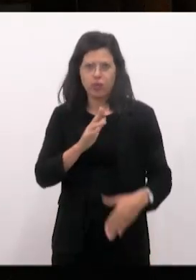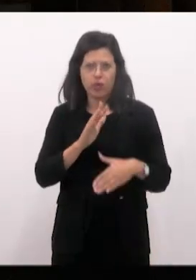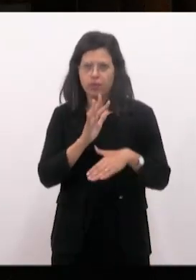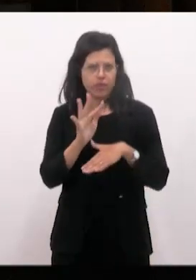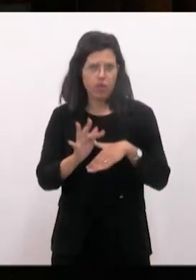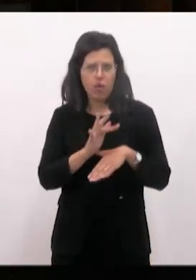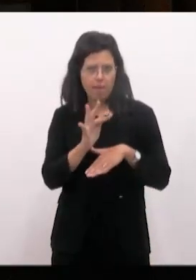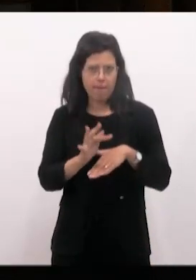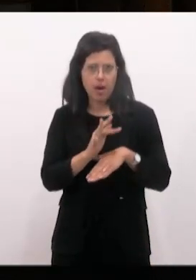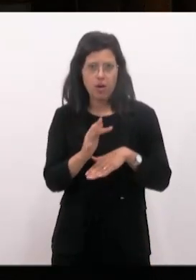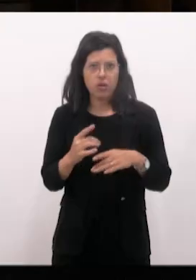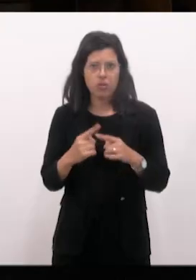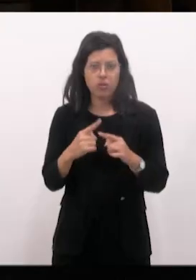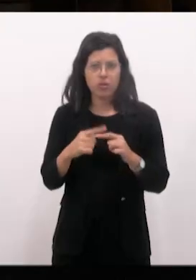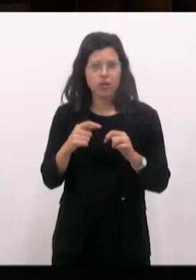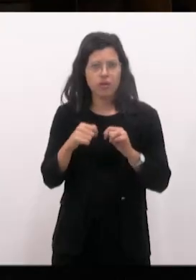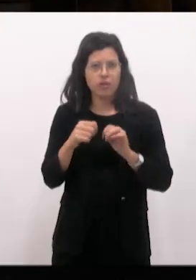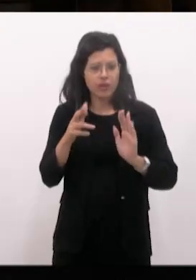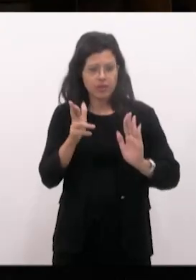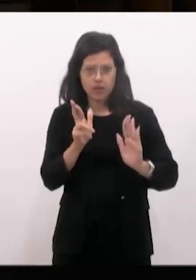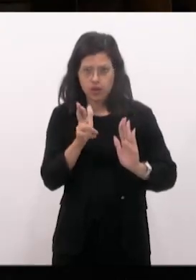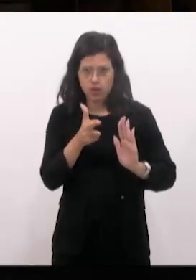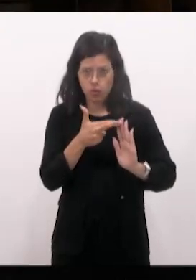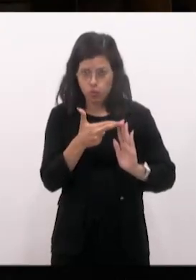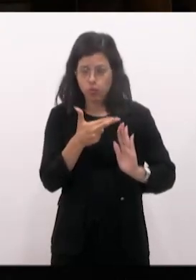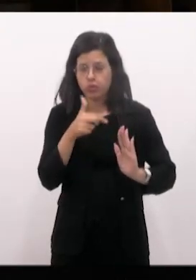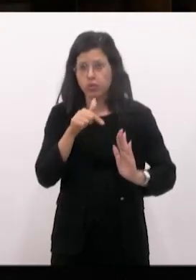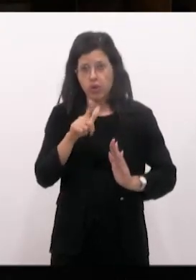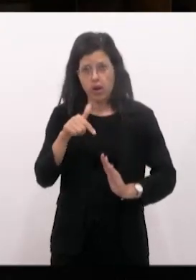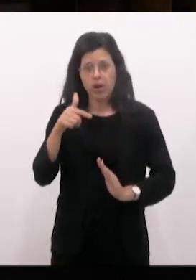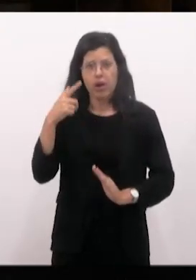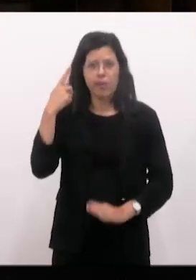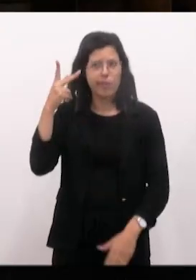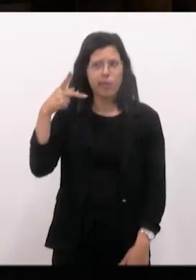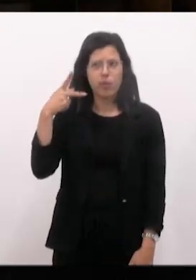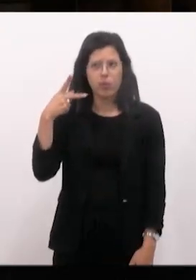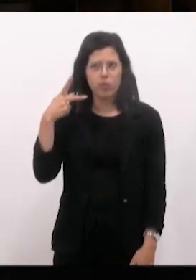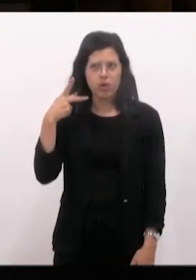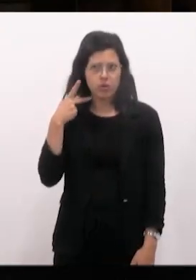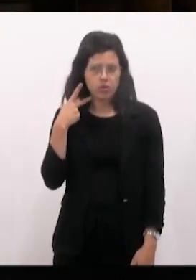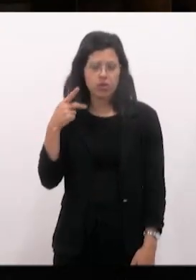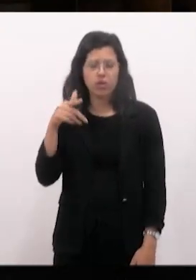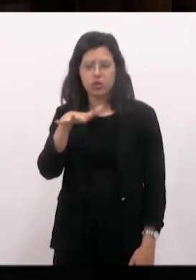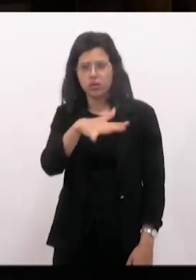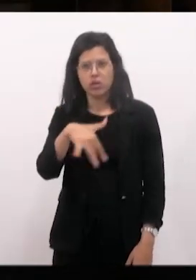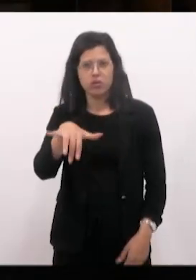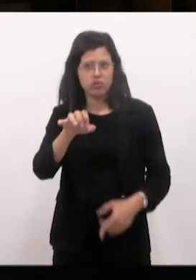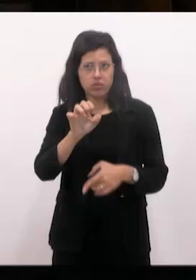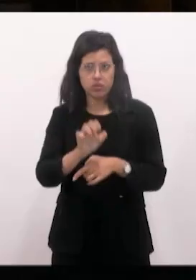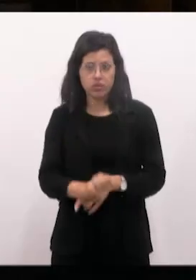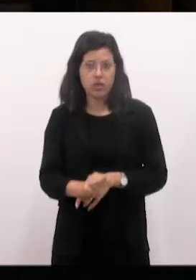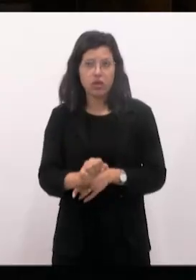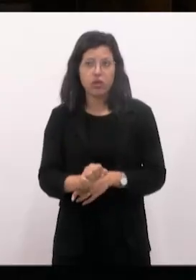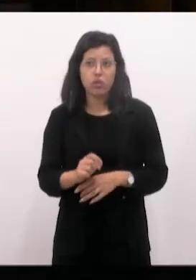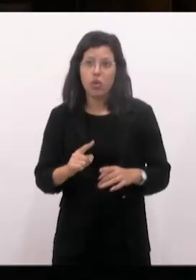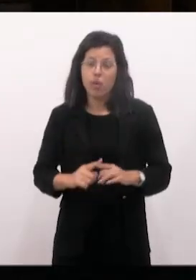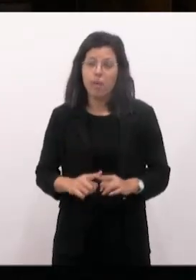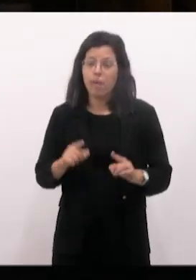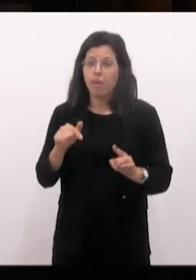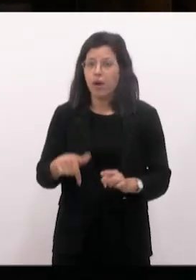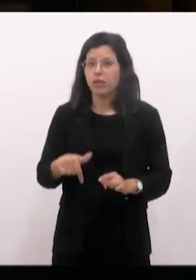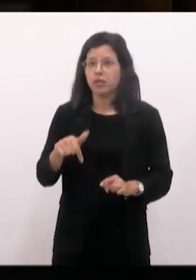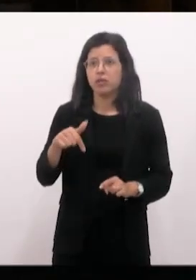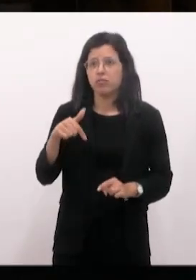faz esses recursos é a Procuradoria-Geral do Estado. Nesse caso, foi um